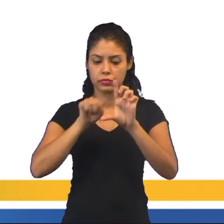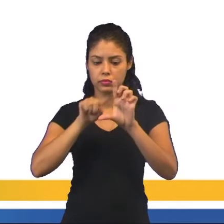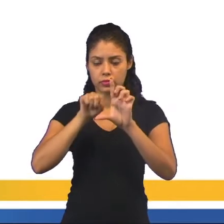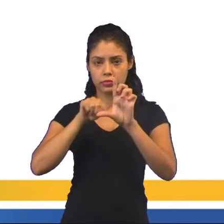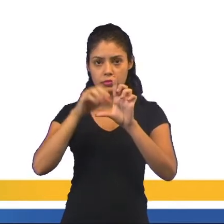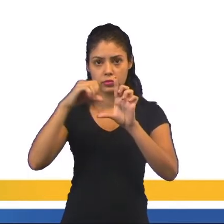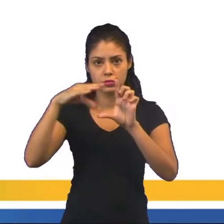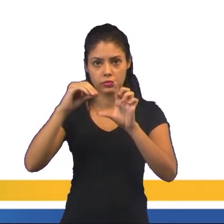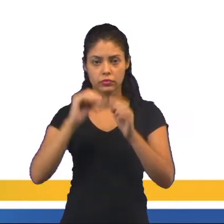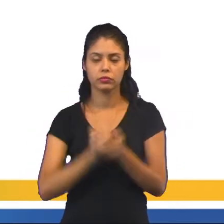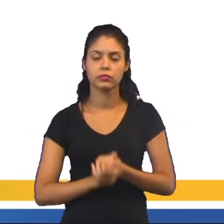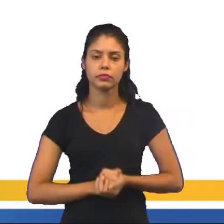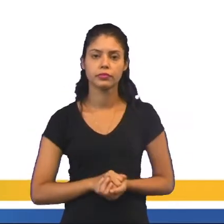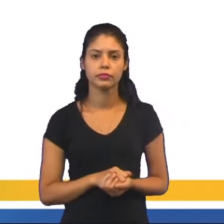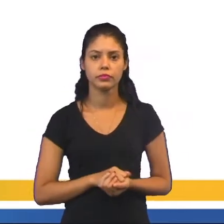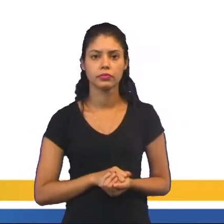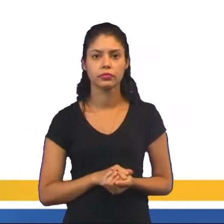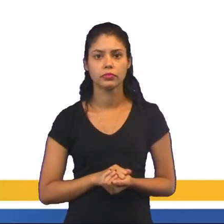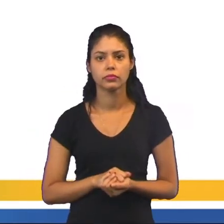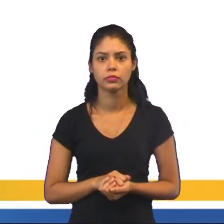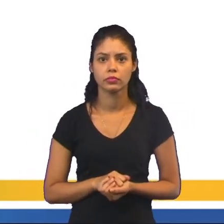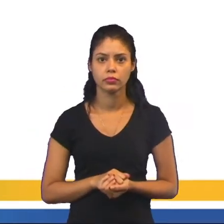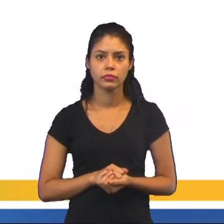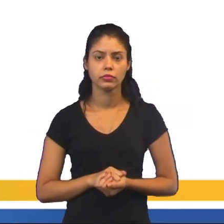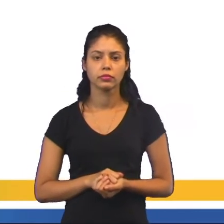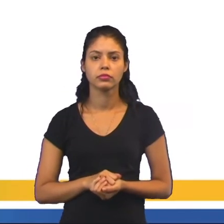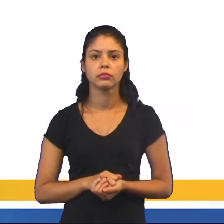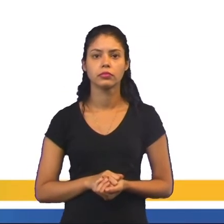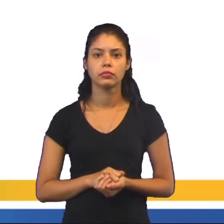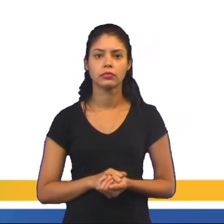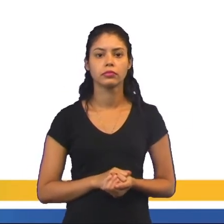90 graus ao meio.